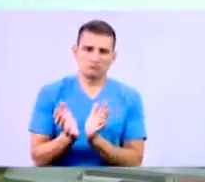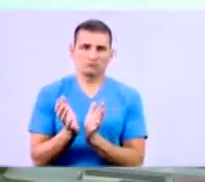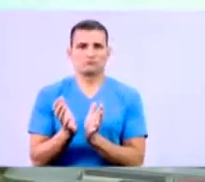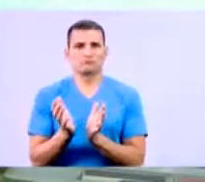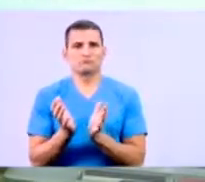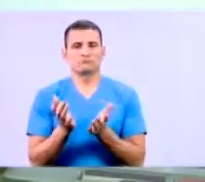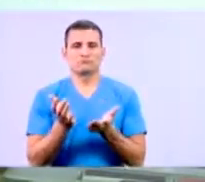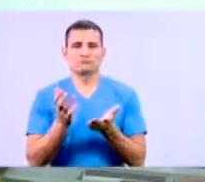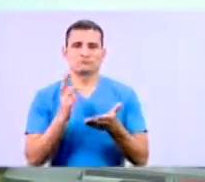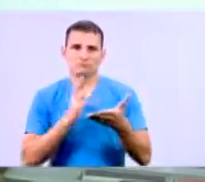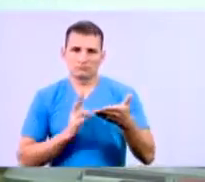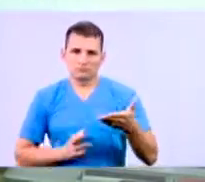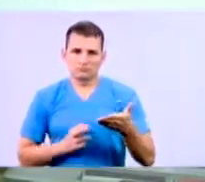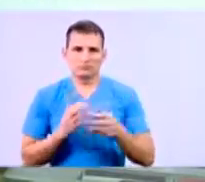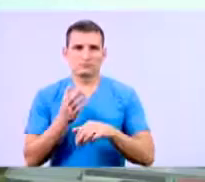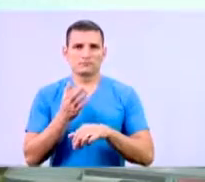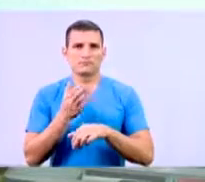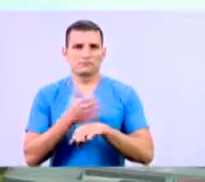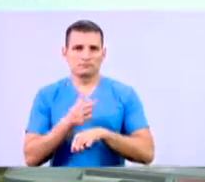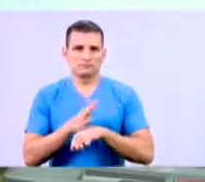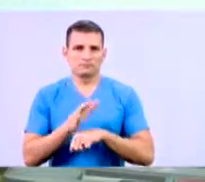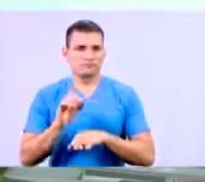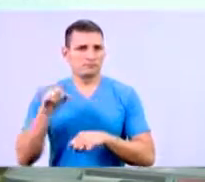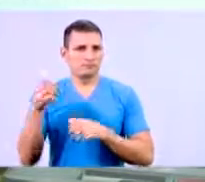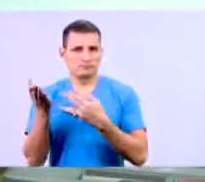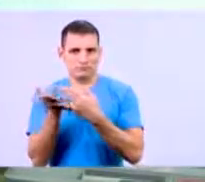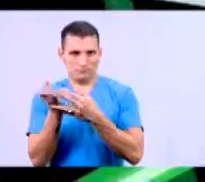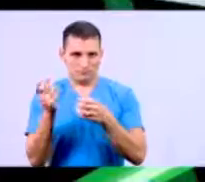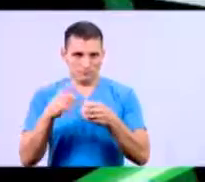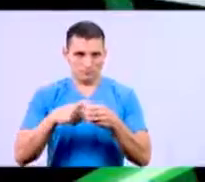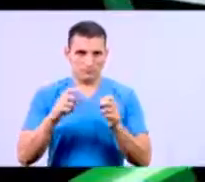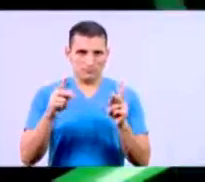os exercícios e mais tarde a gente volta.